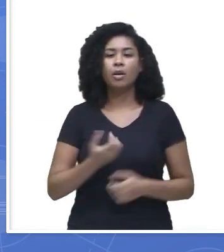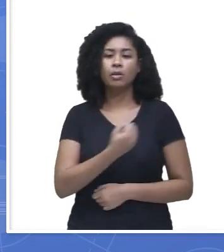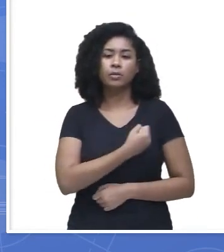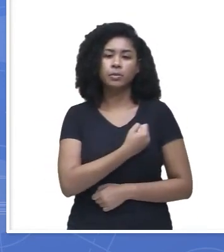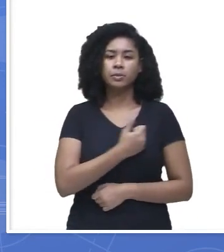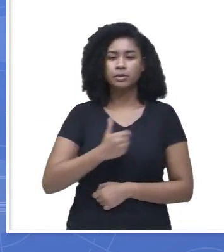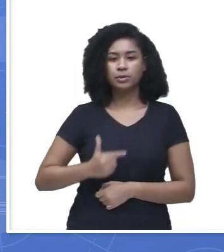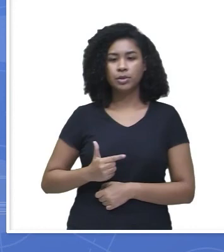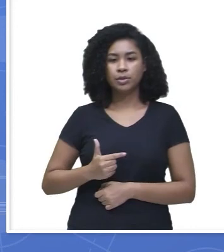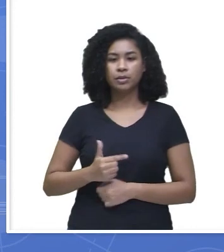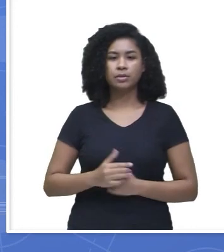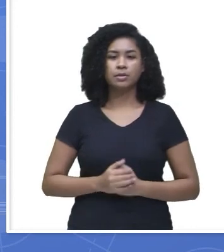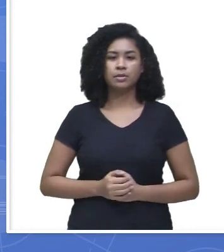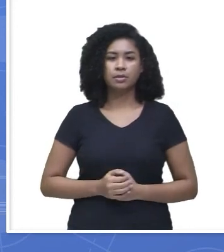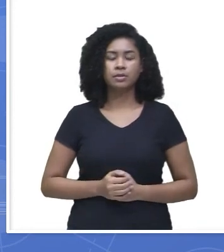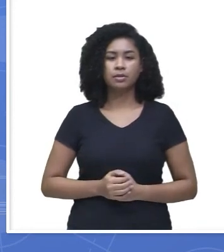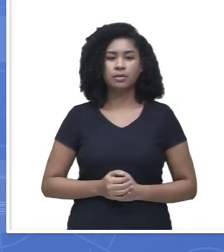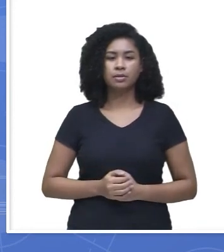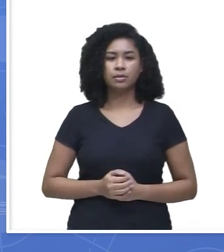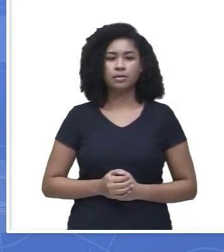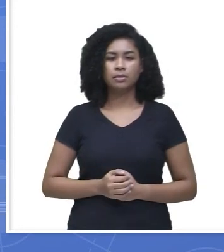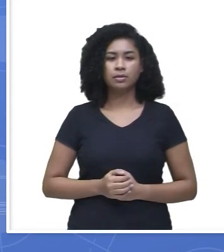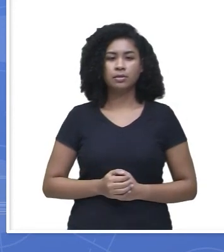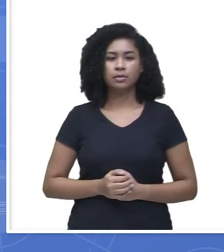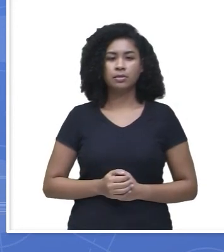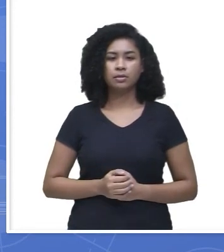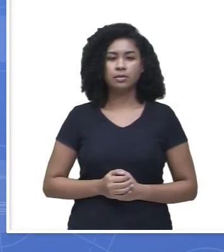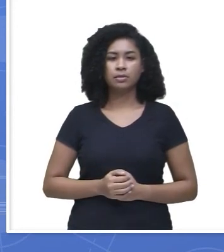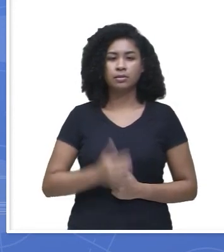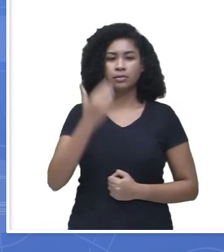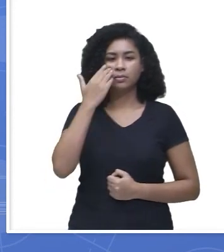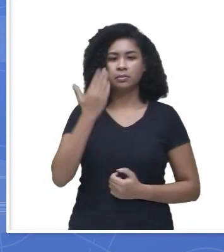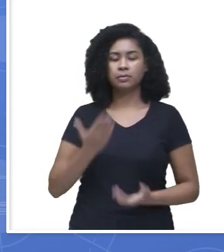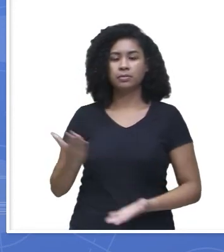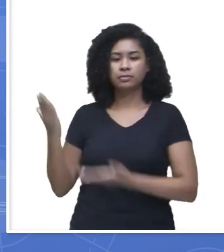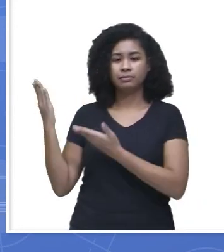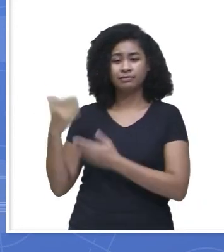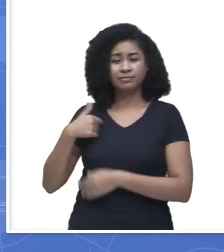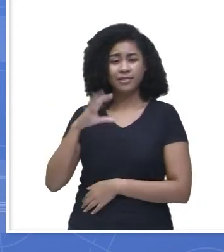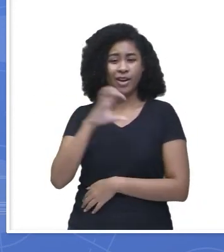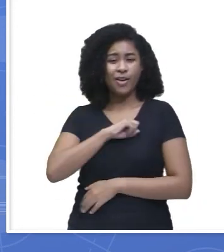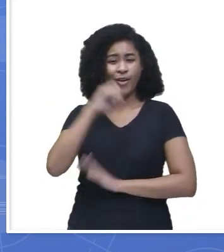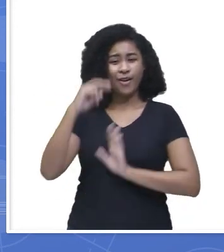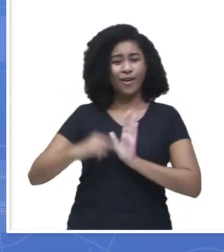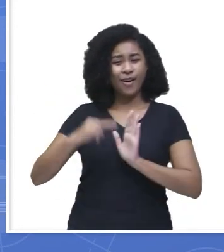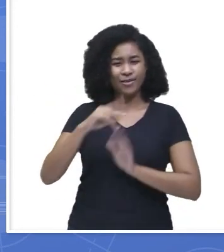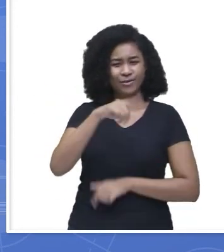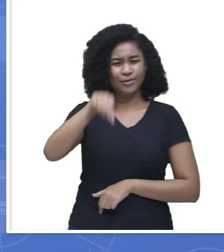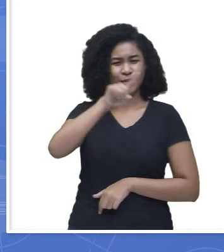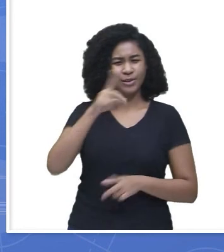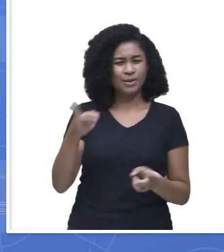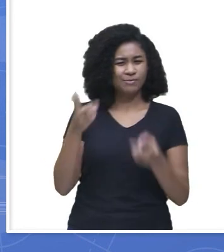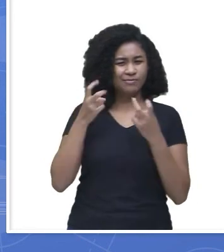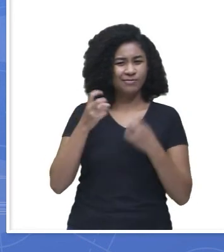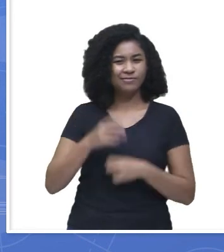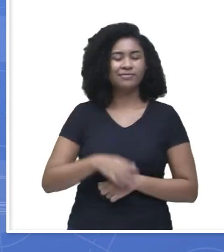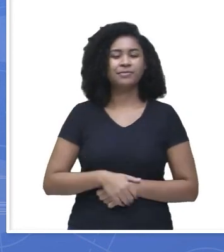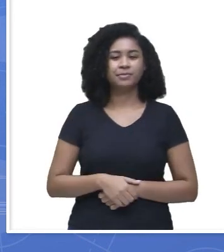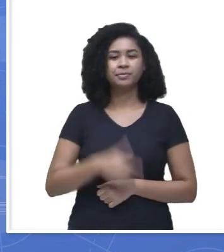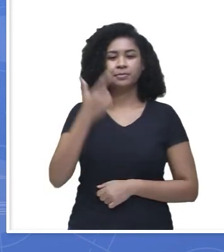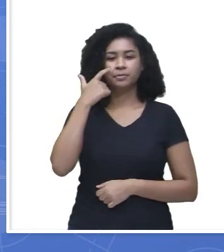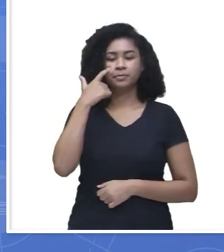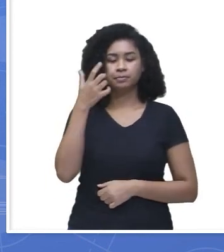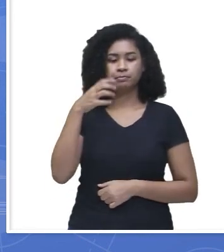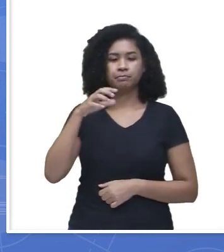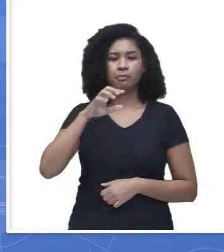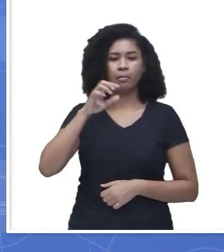segunda questão. Tem um enunciado mais direto, vou ler para vocês aí. Gosto de ler, vocês perceberam, né? A Revolução de Fevereiro de 17